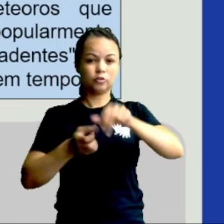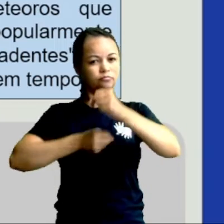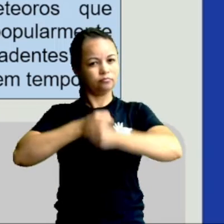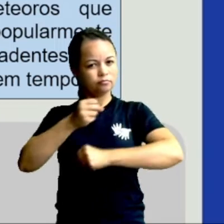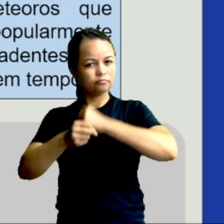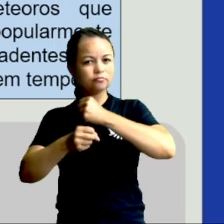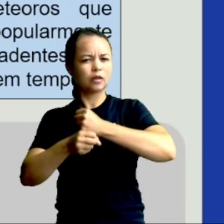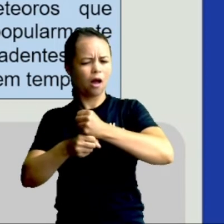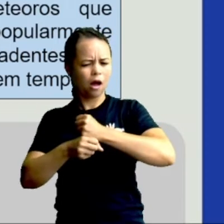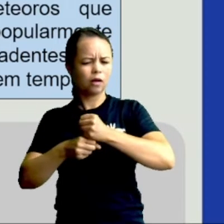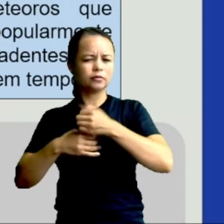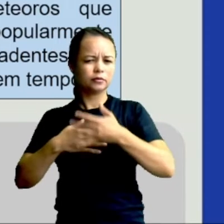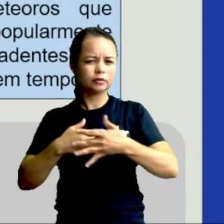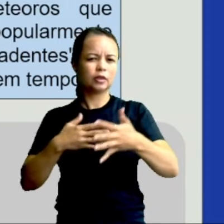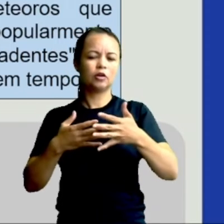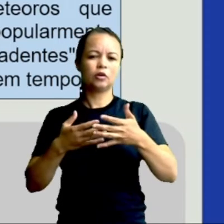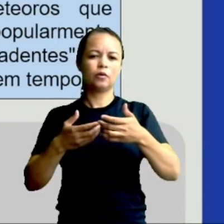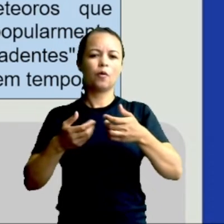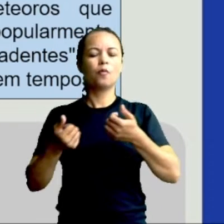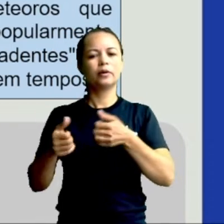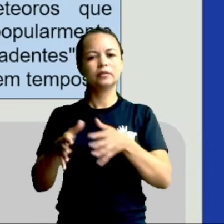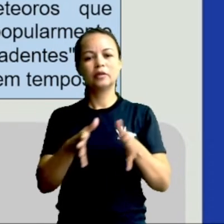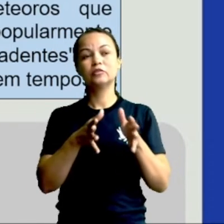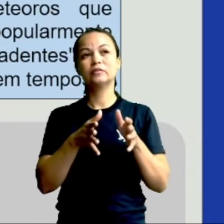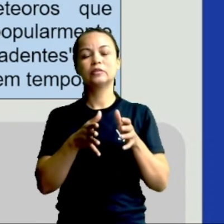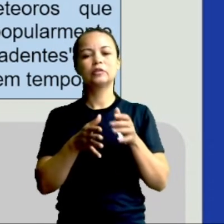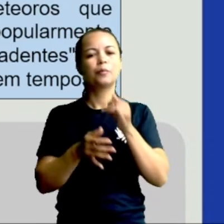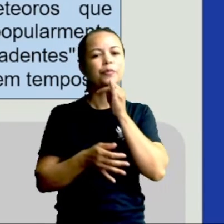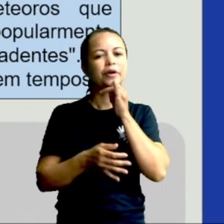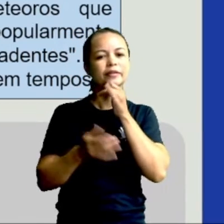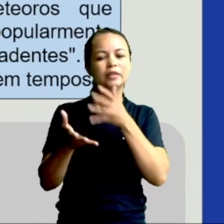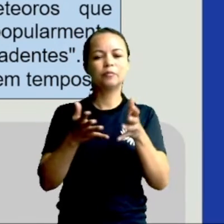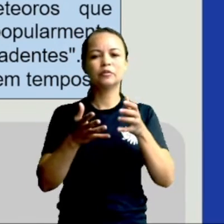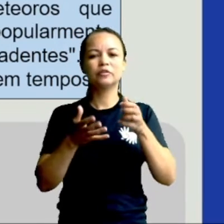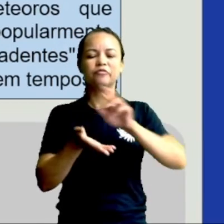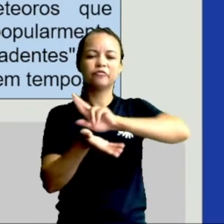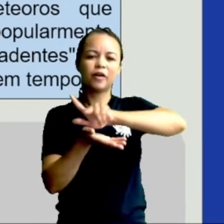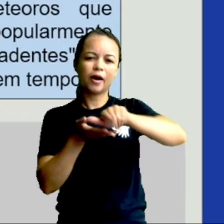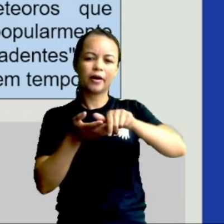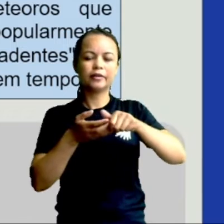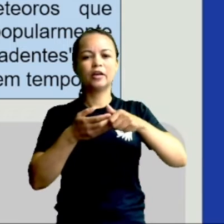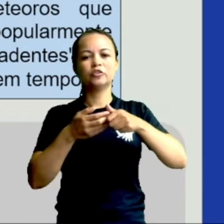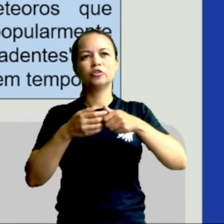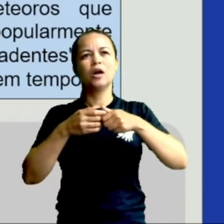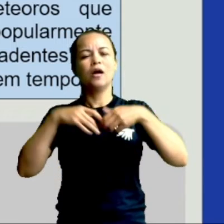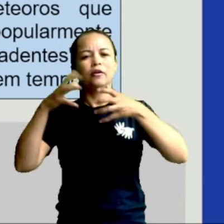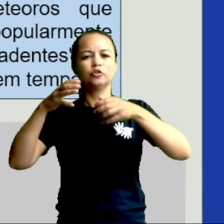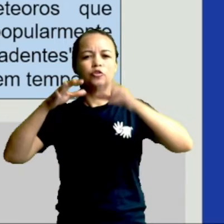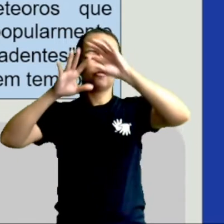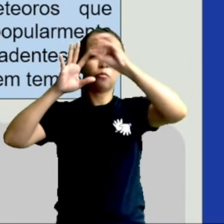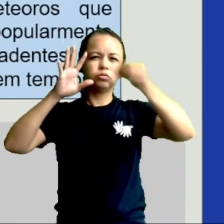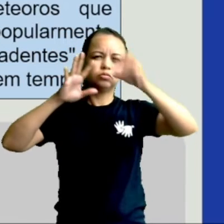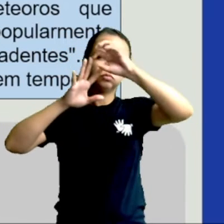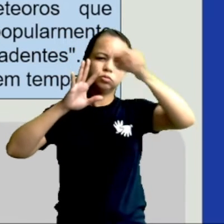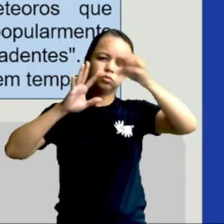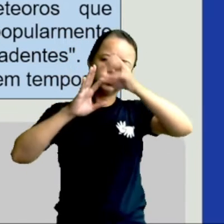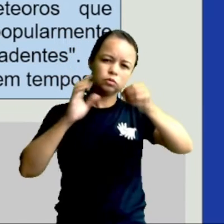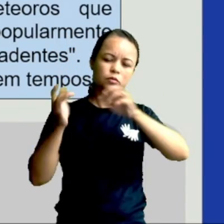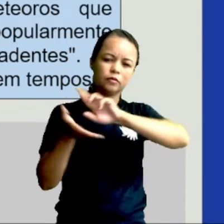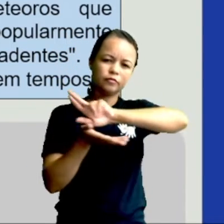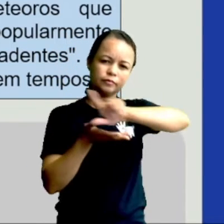acontecendo em épocas fixas do ano, como é o caso de diversas chuvas de meteoros, que proporcionam o